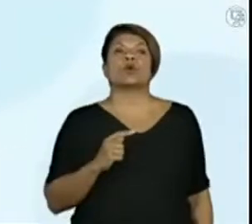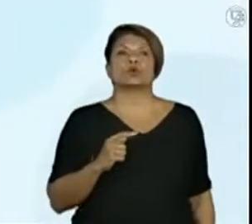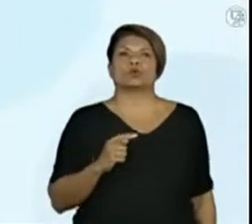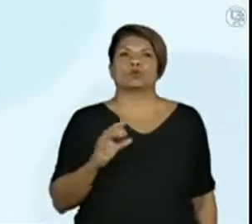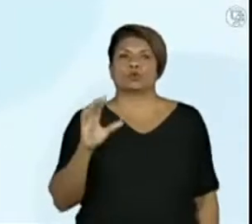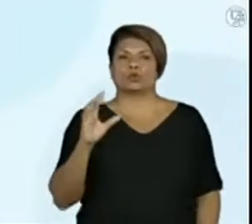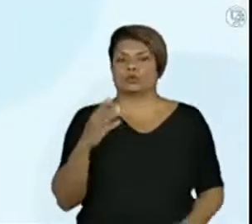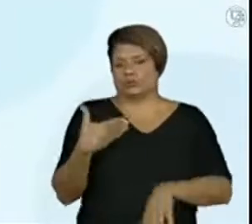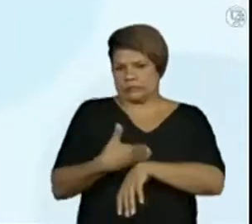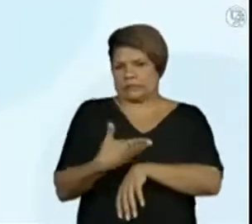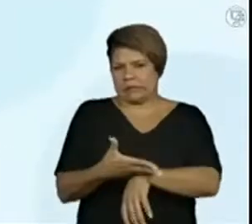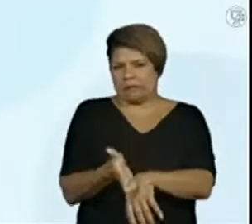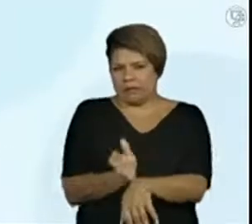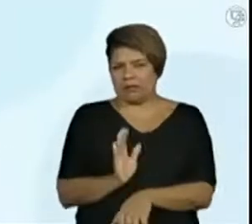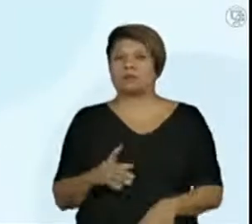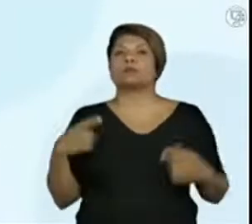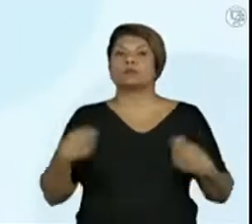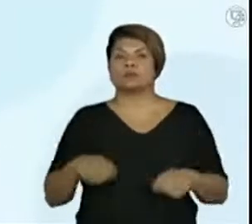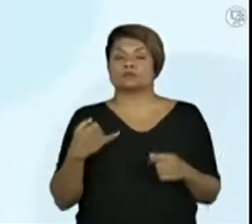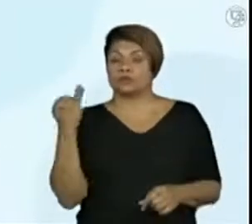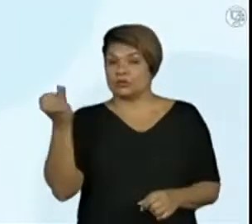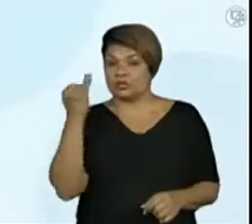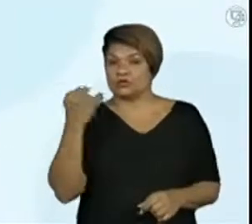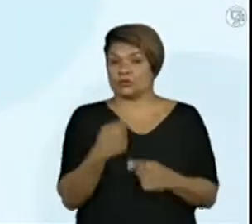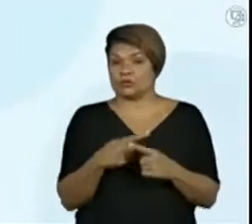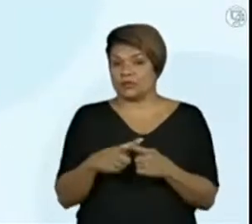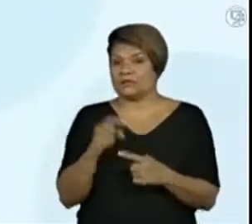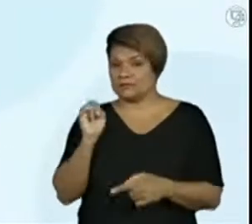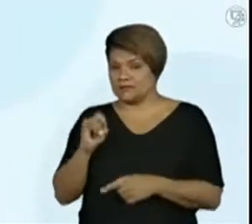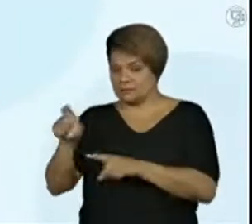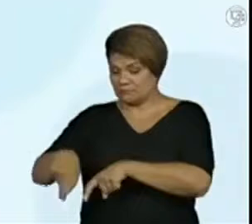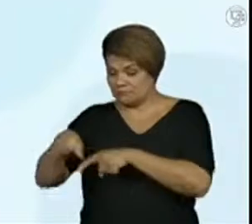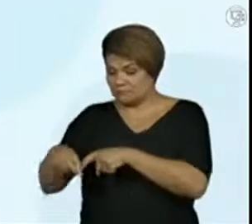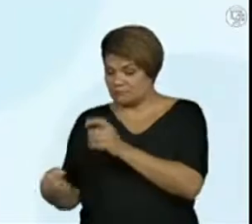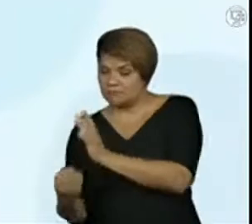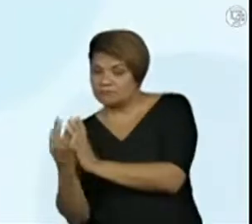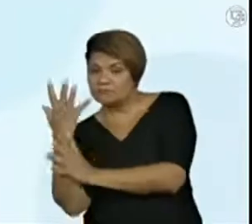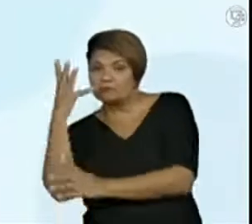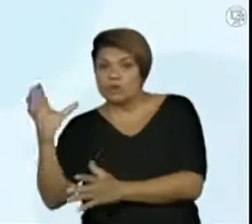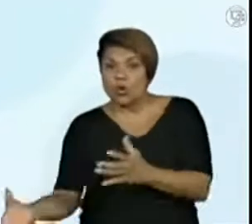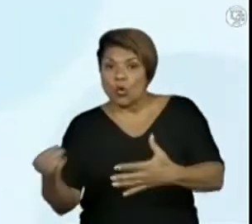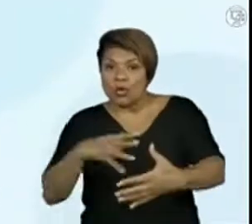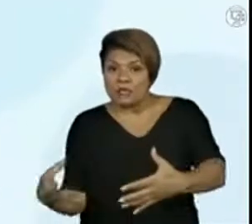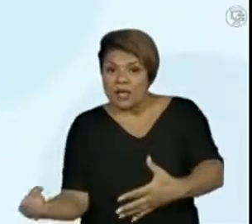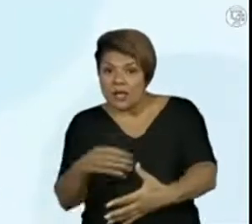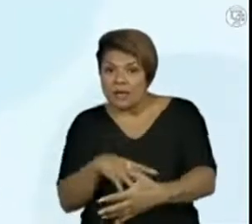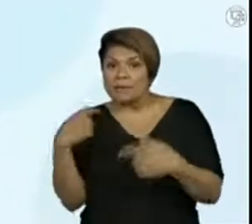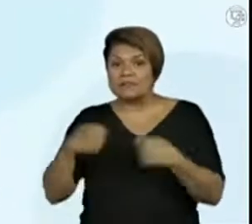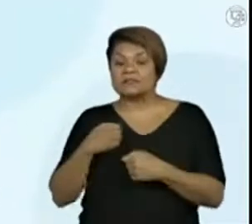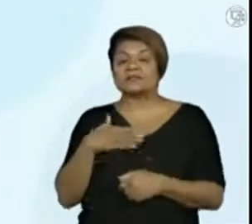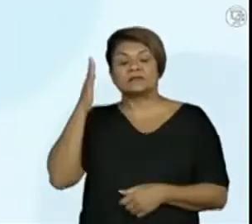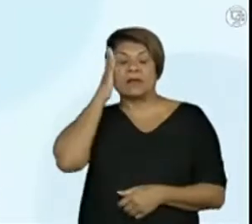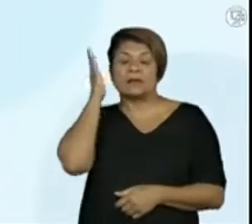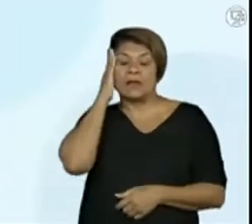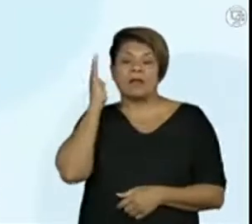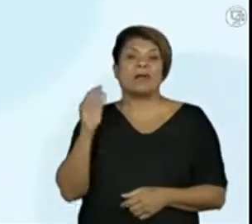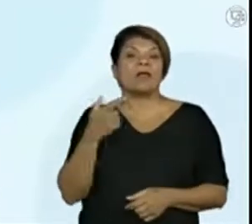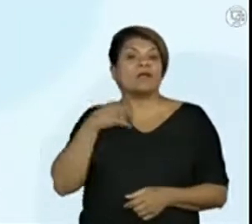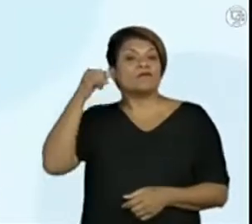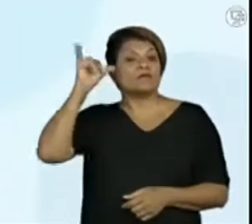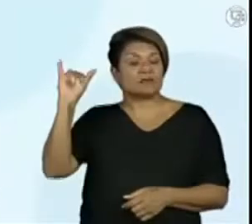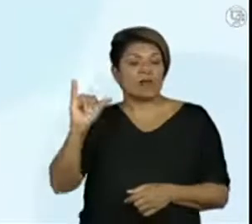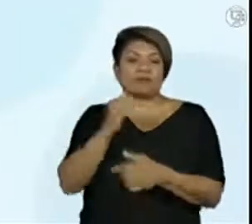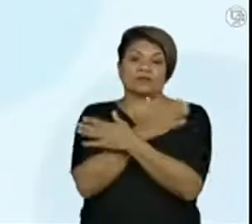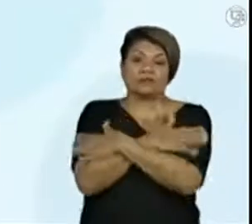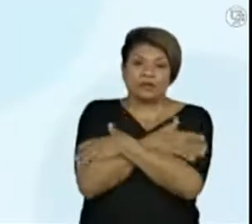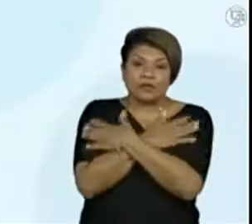importante, pois se quisessem garantir a colheita, eles tinham que saber as estações do ano, para prever as épocas de chuva, de frio ou